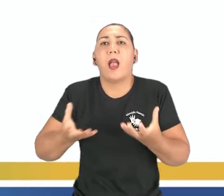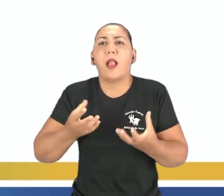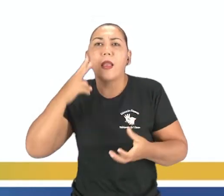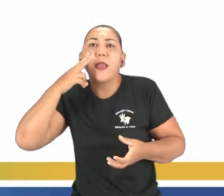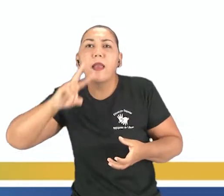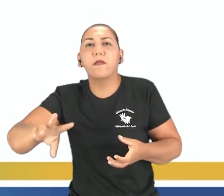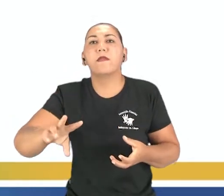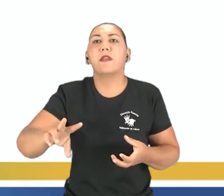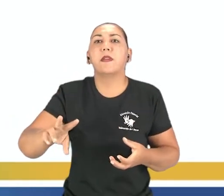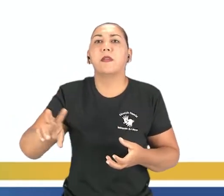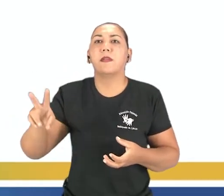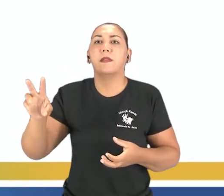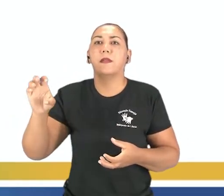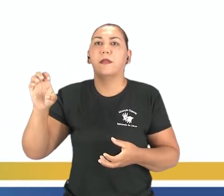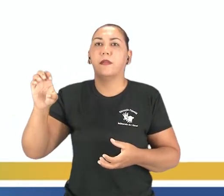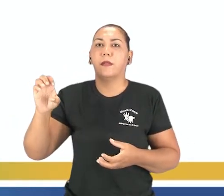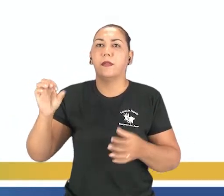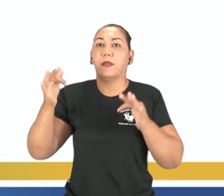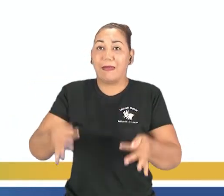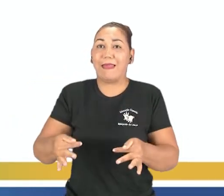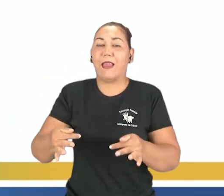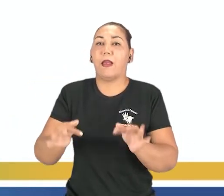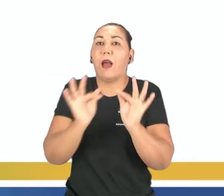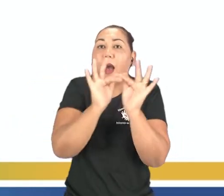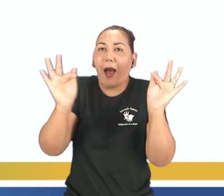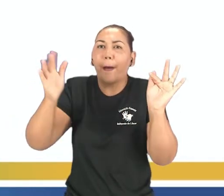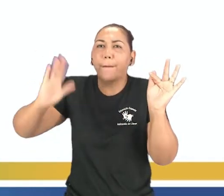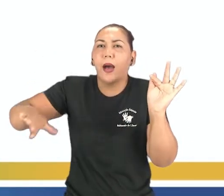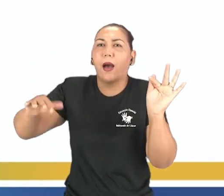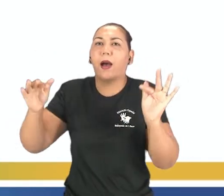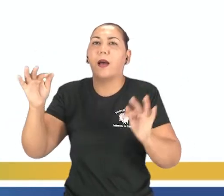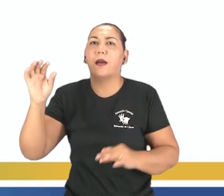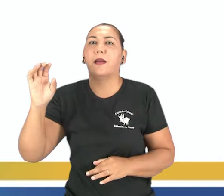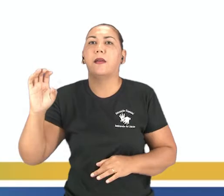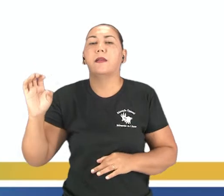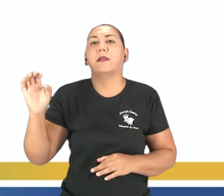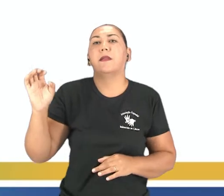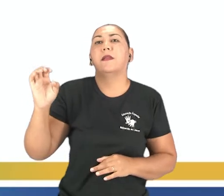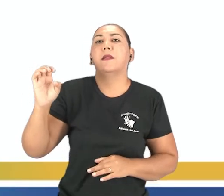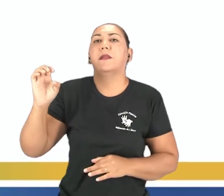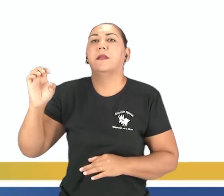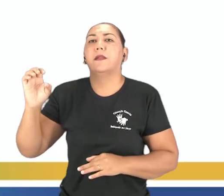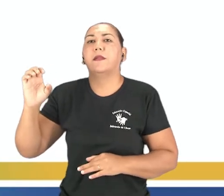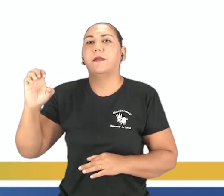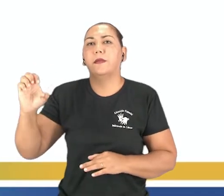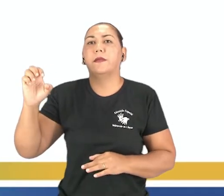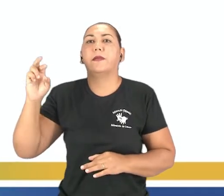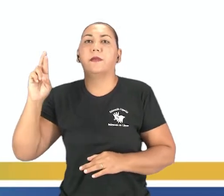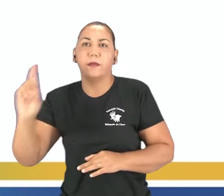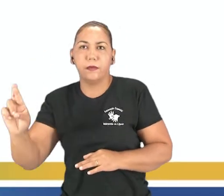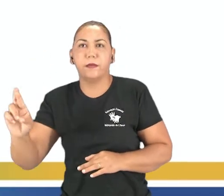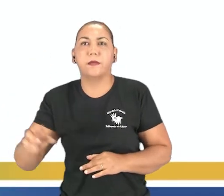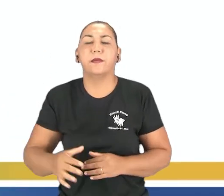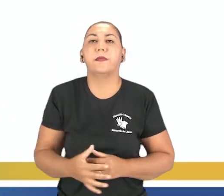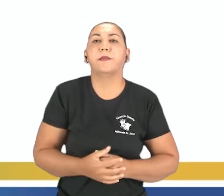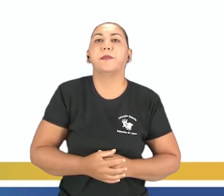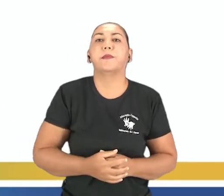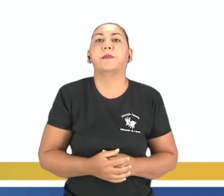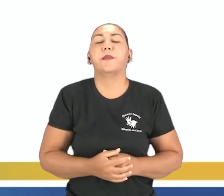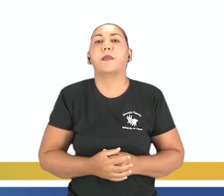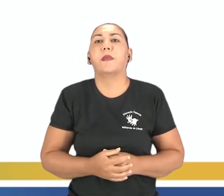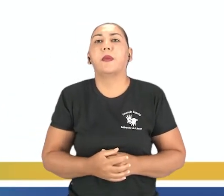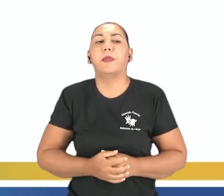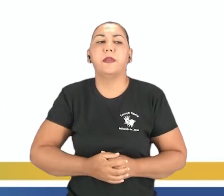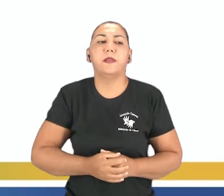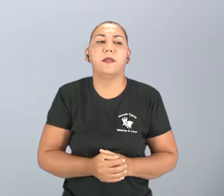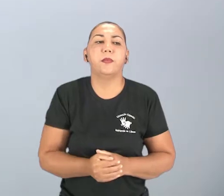ER? É o que nós chamamos de verbo no infinitivo, tá bom? E o último é o particípio regular. O particípio